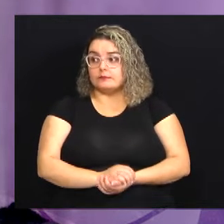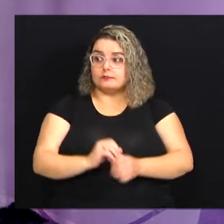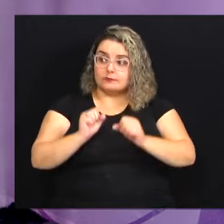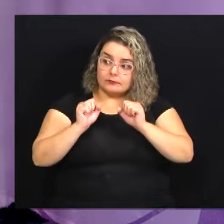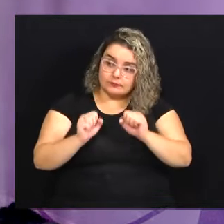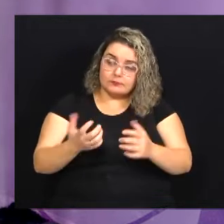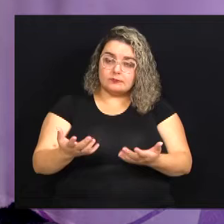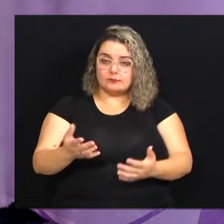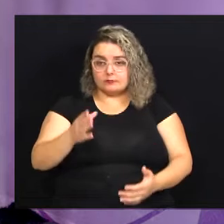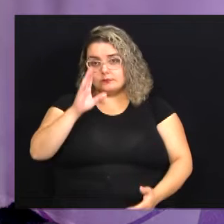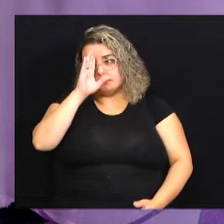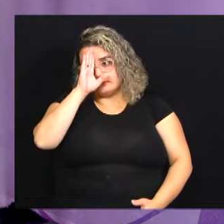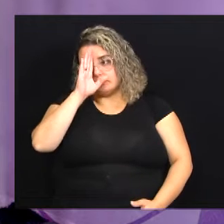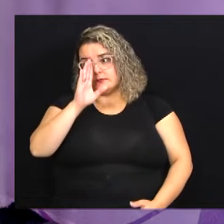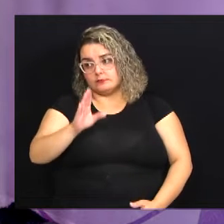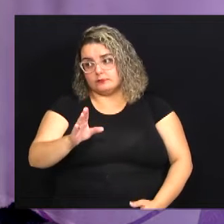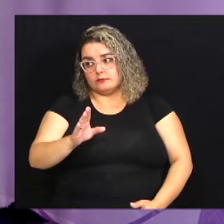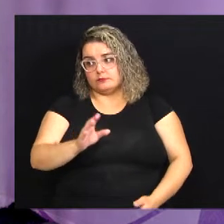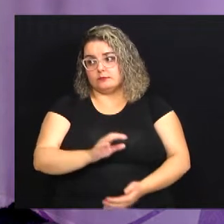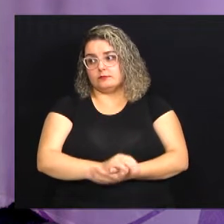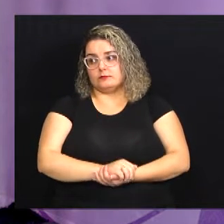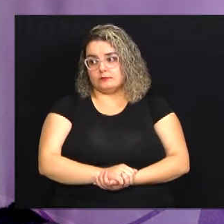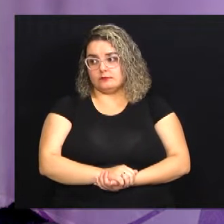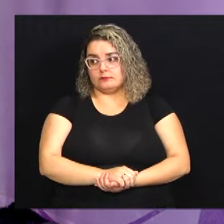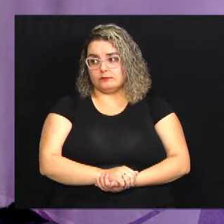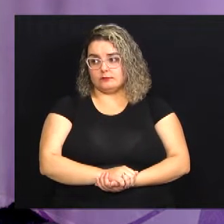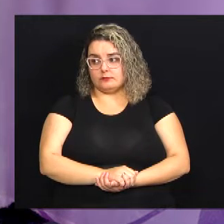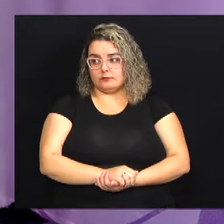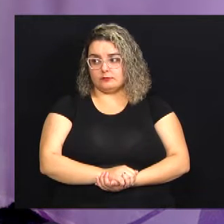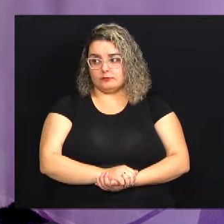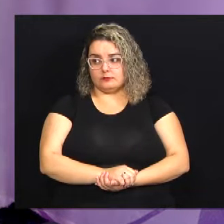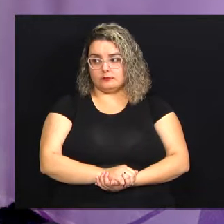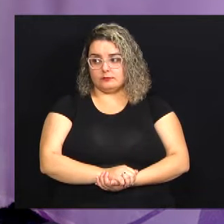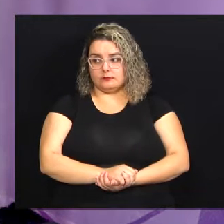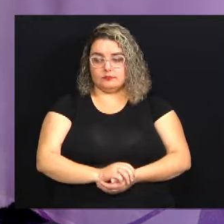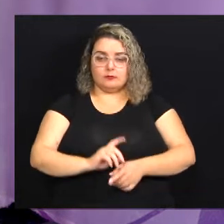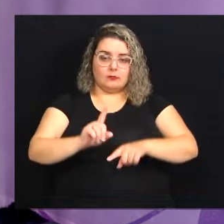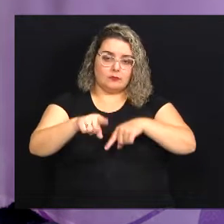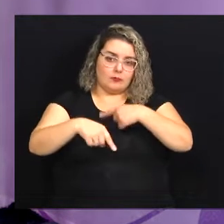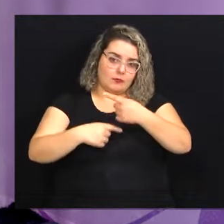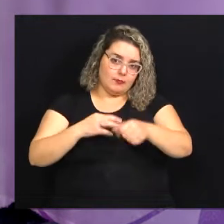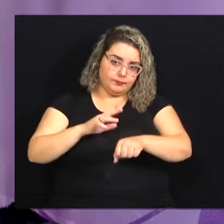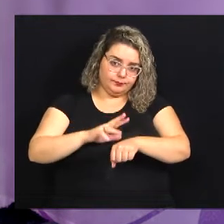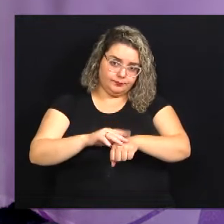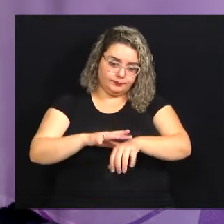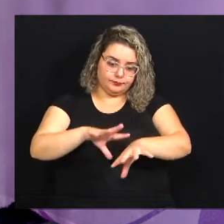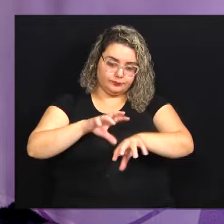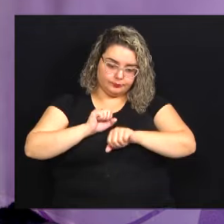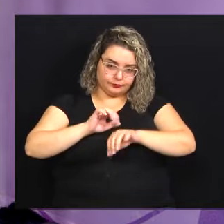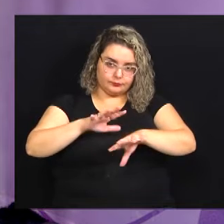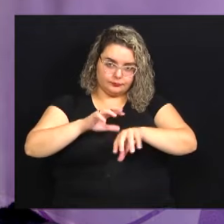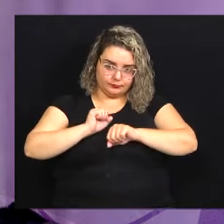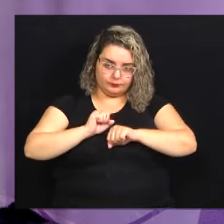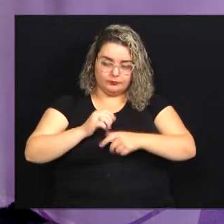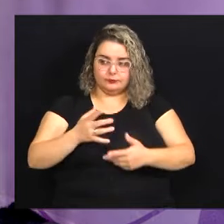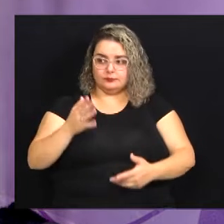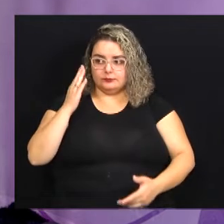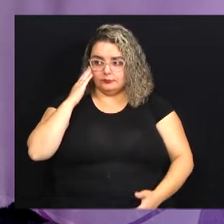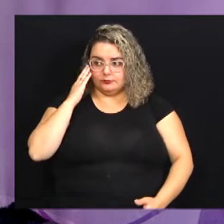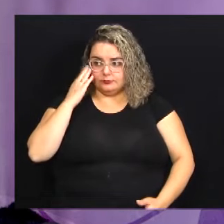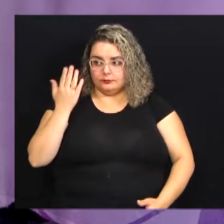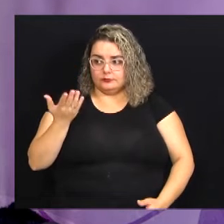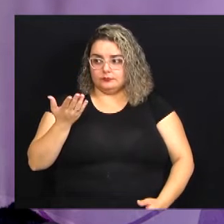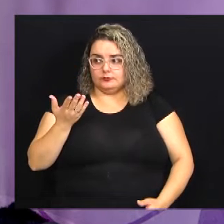pode, mas principalmente ele acaba ficando sujeito a ter outras doenças infecciosas, entendeu?